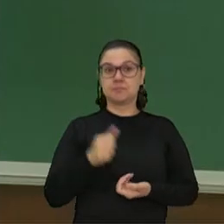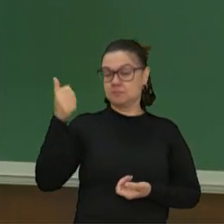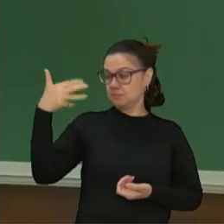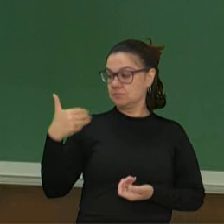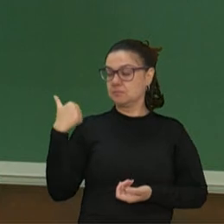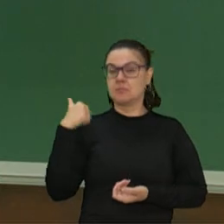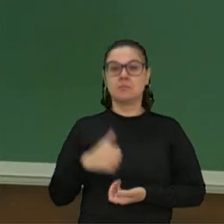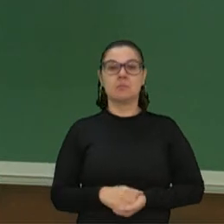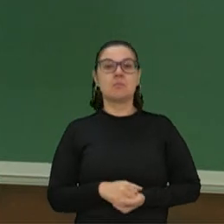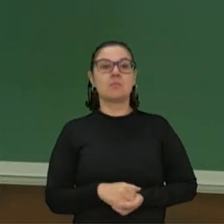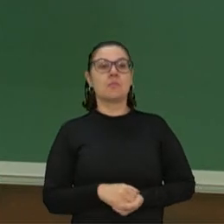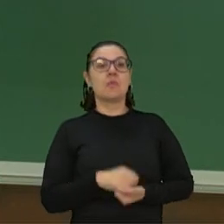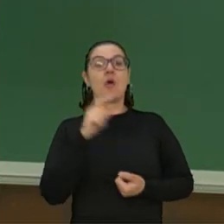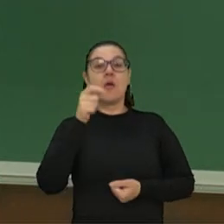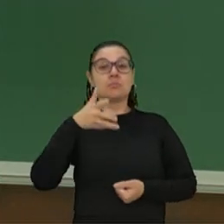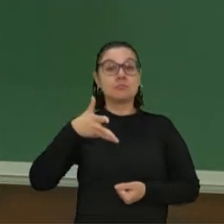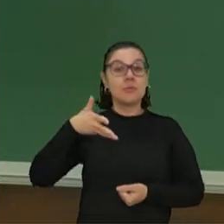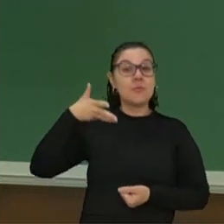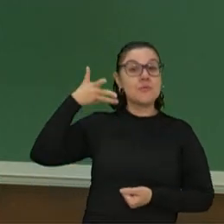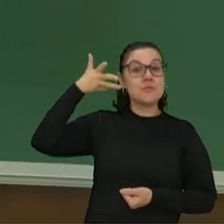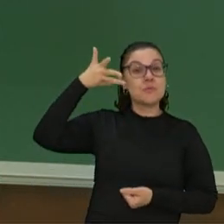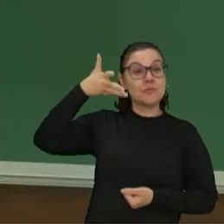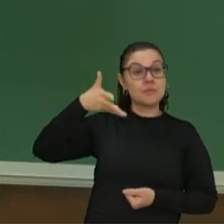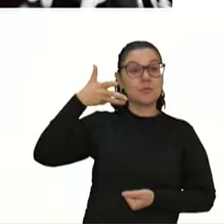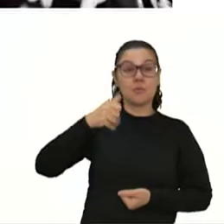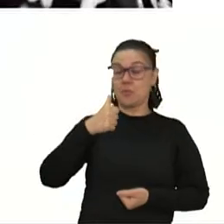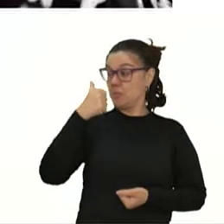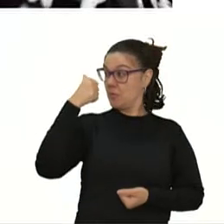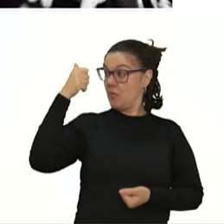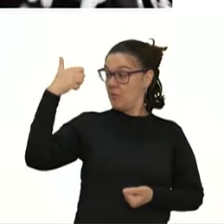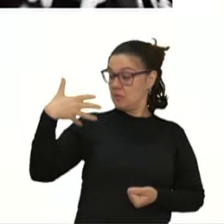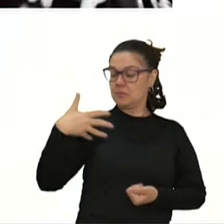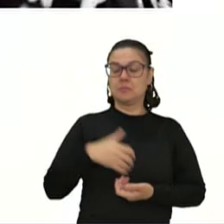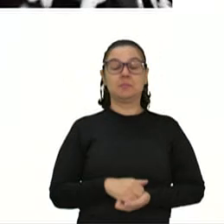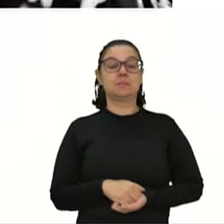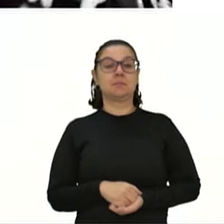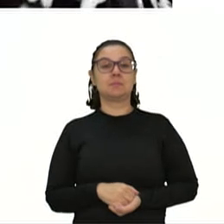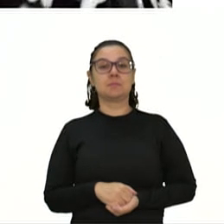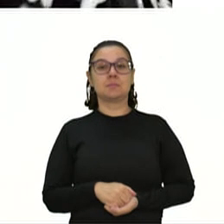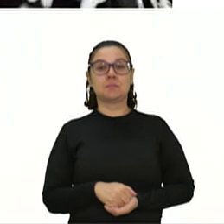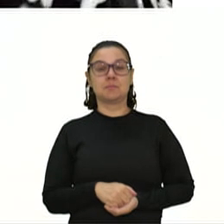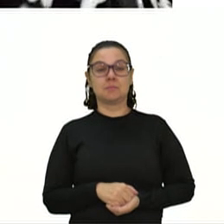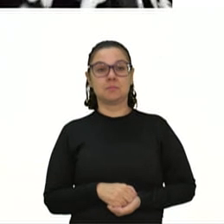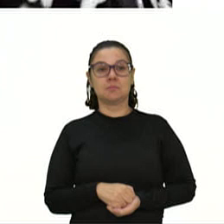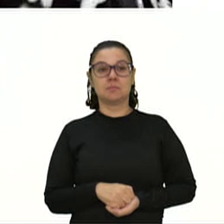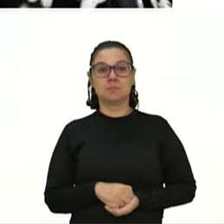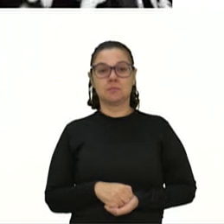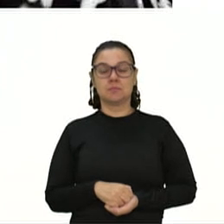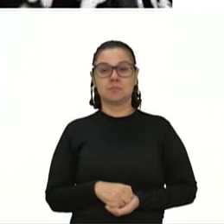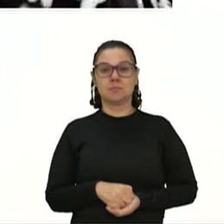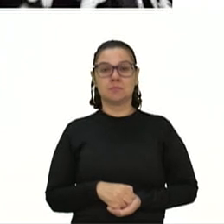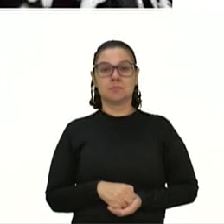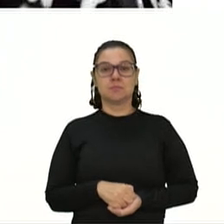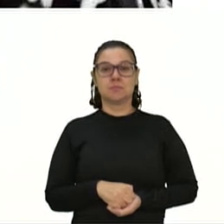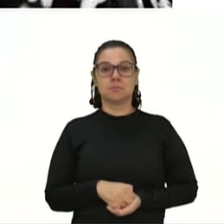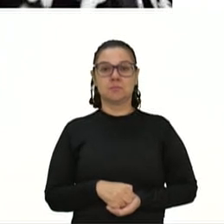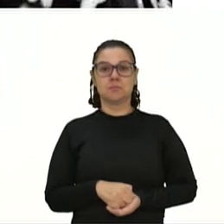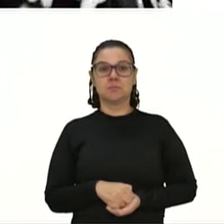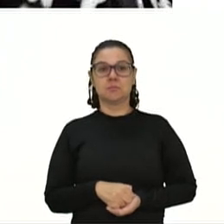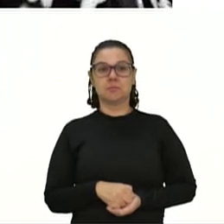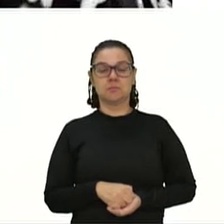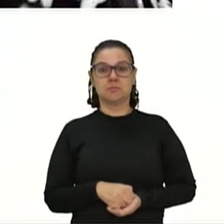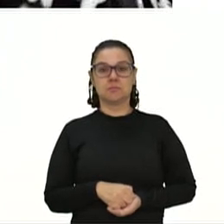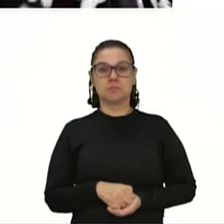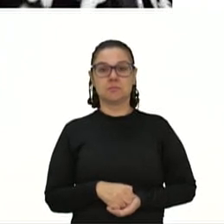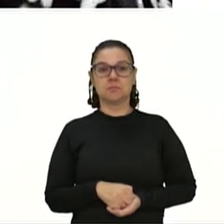dream é um discurso, ó, is a public speech that was delivered by American civil